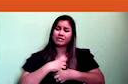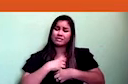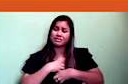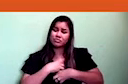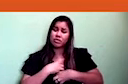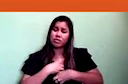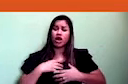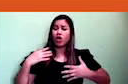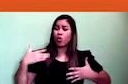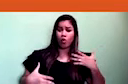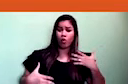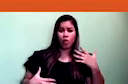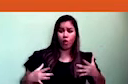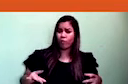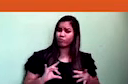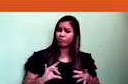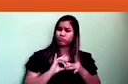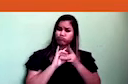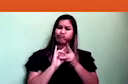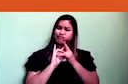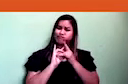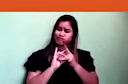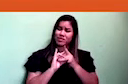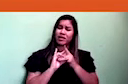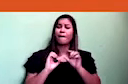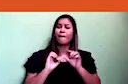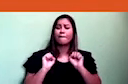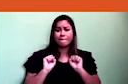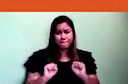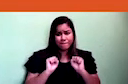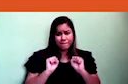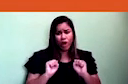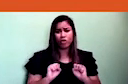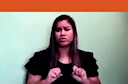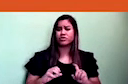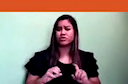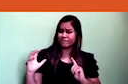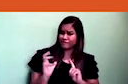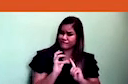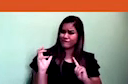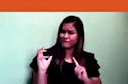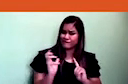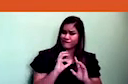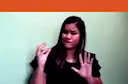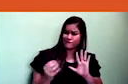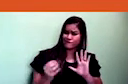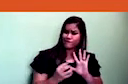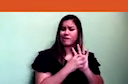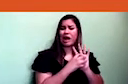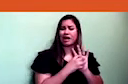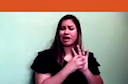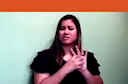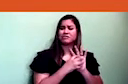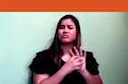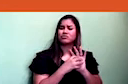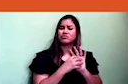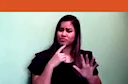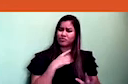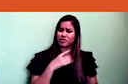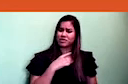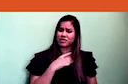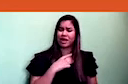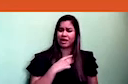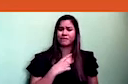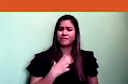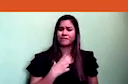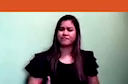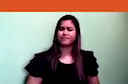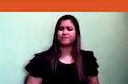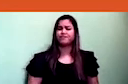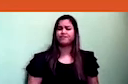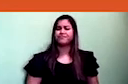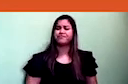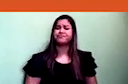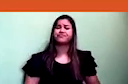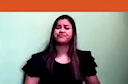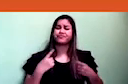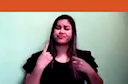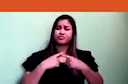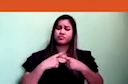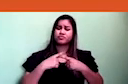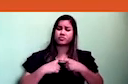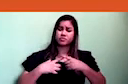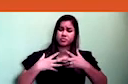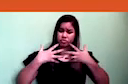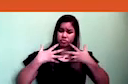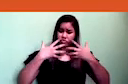emocionais. E há sim, né, um efeito físico que pode chegar a refletir no efeito mental ou emocional, pois as funções das